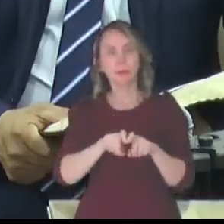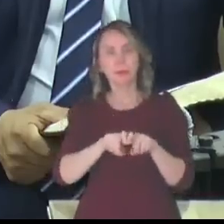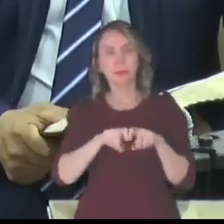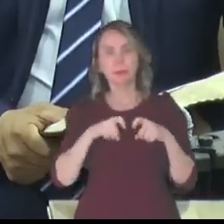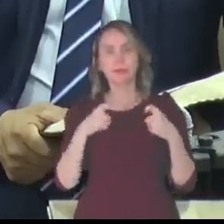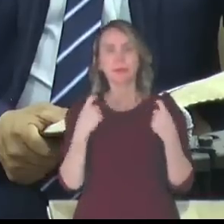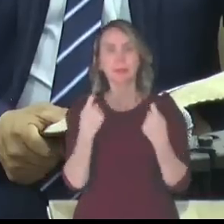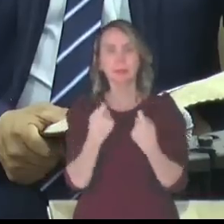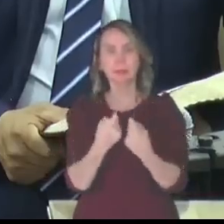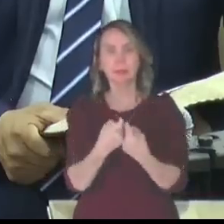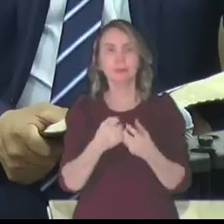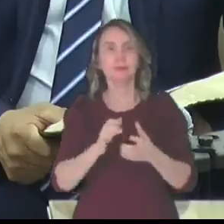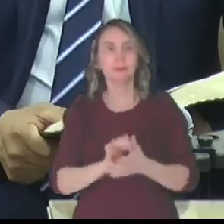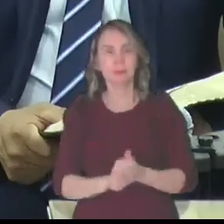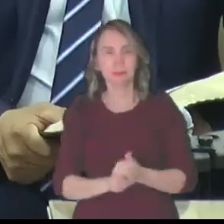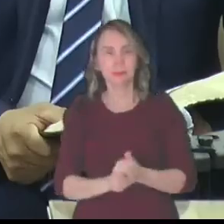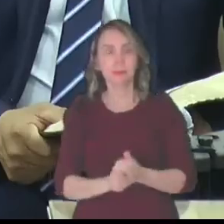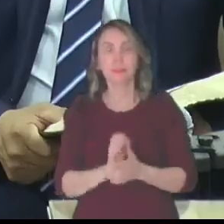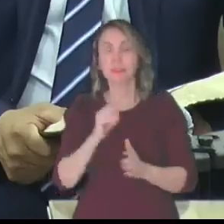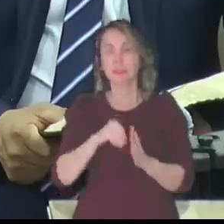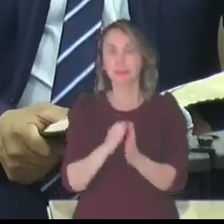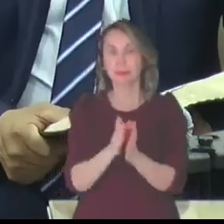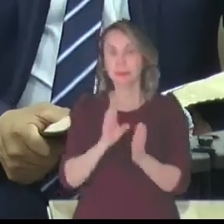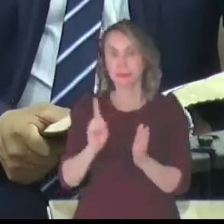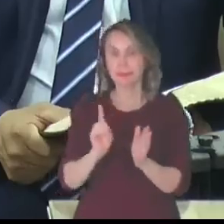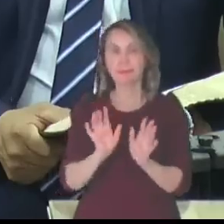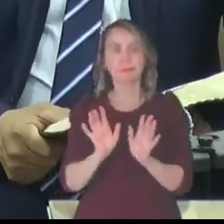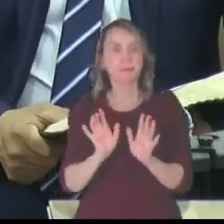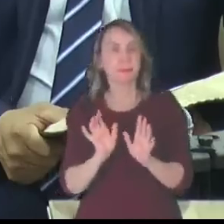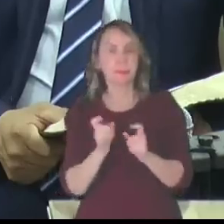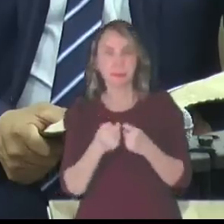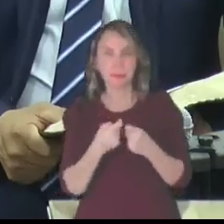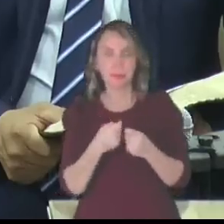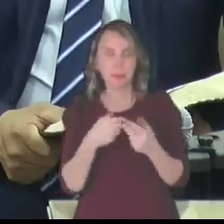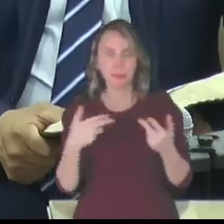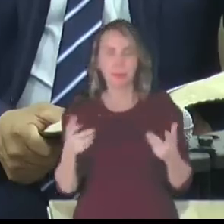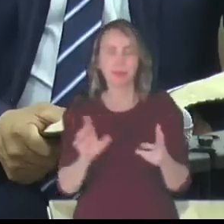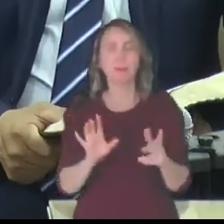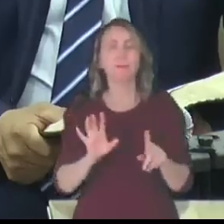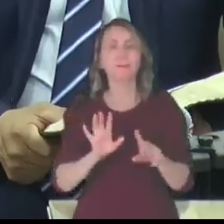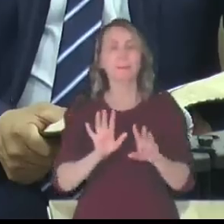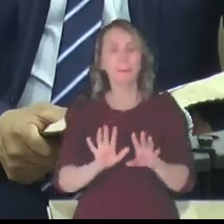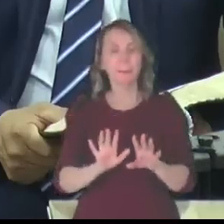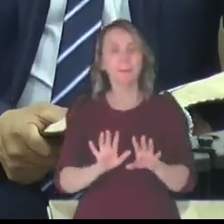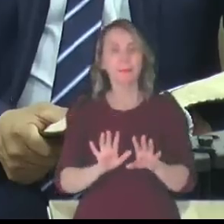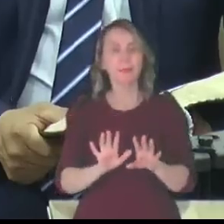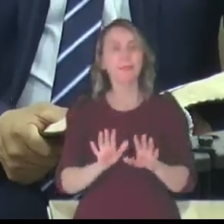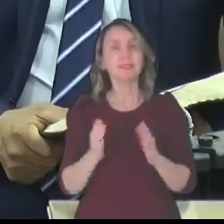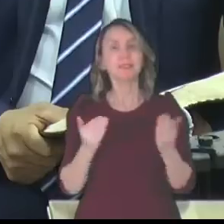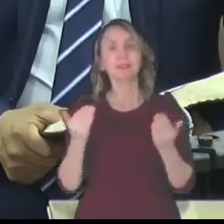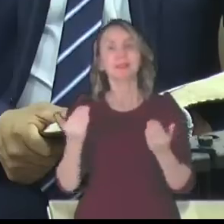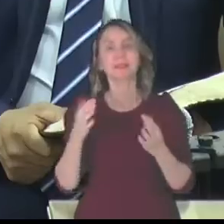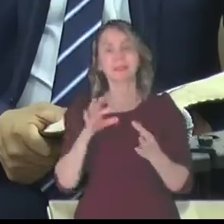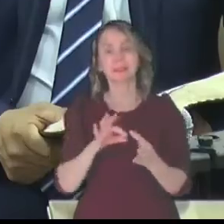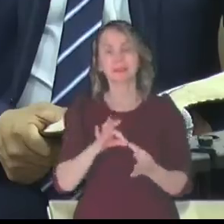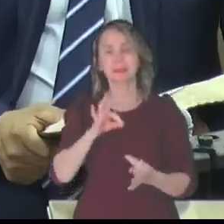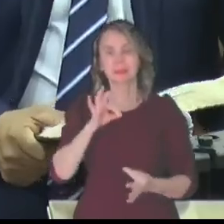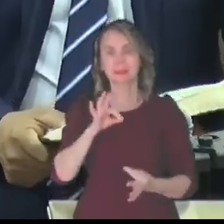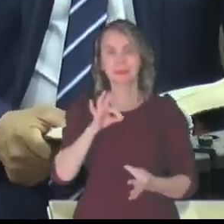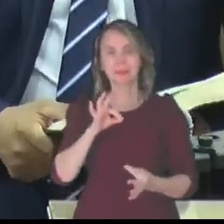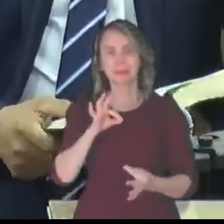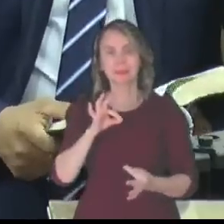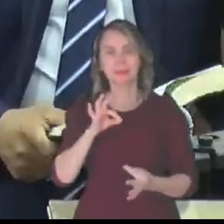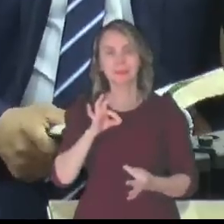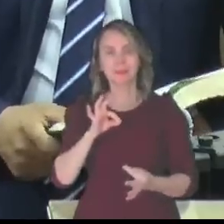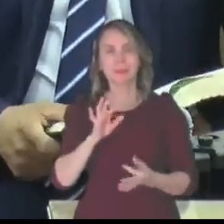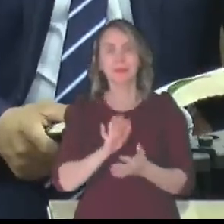não precisa ninguém quebrar a cabeça com isso porque a pessoa já sabe né já sabe